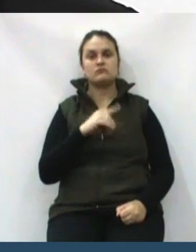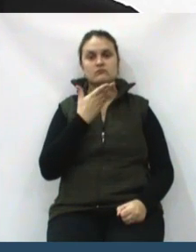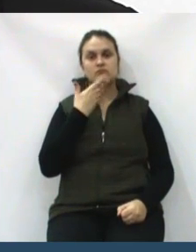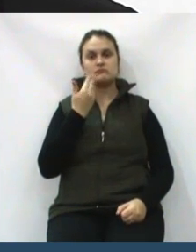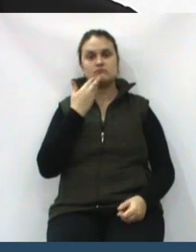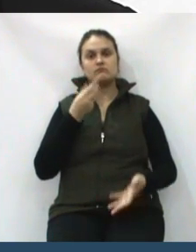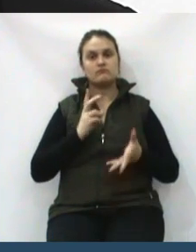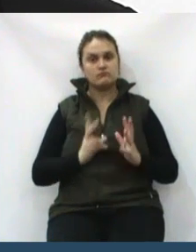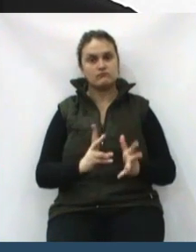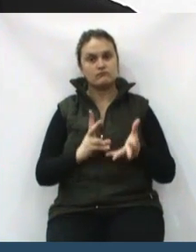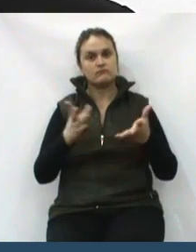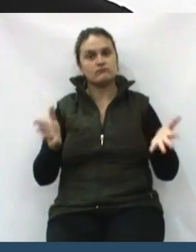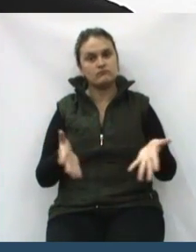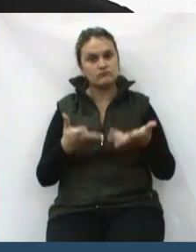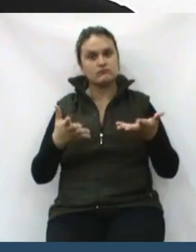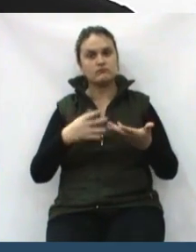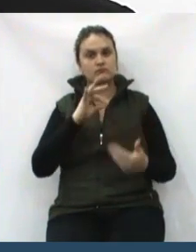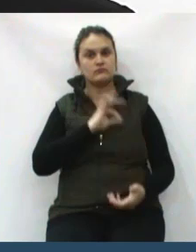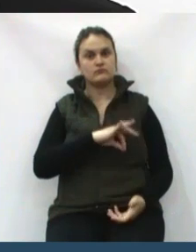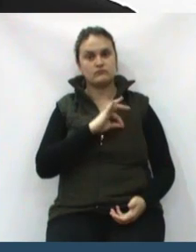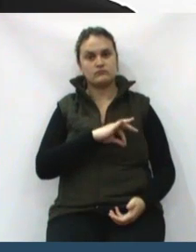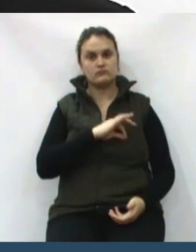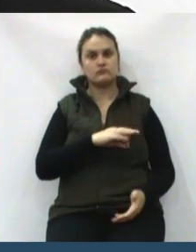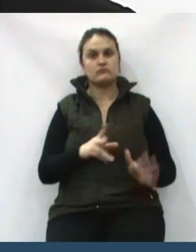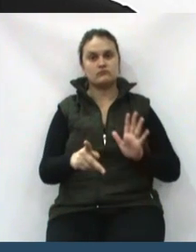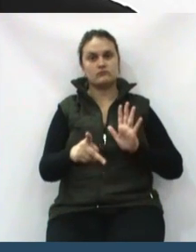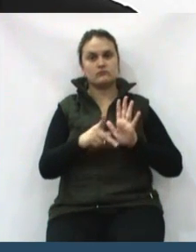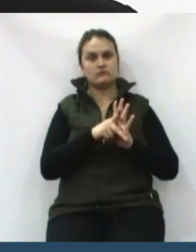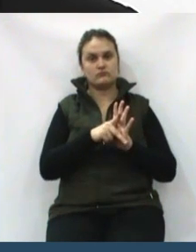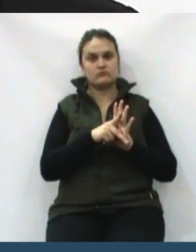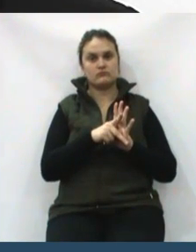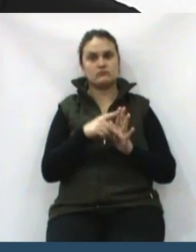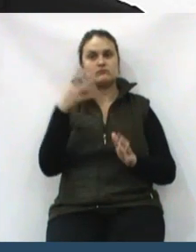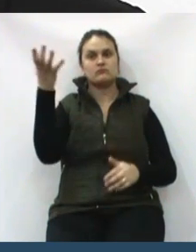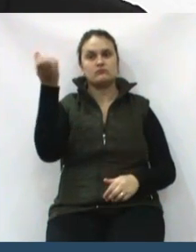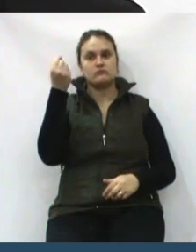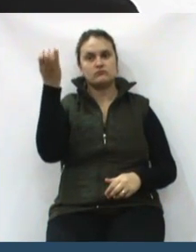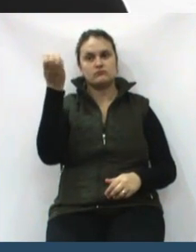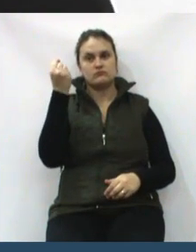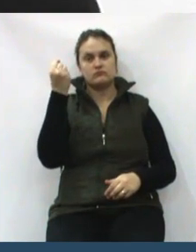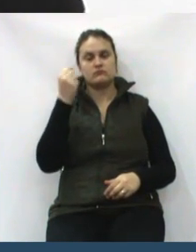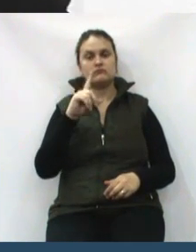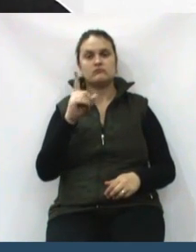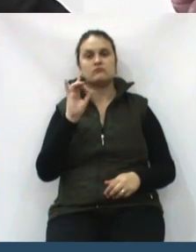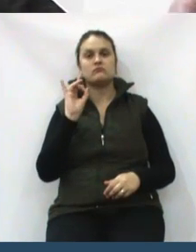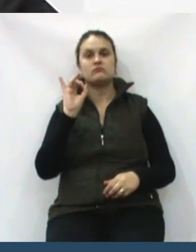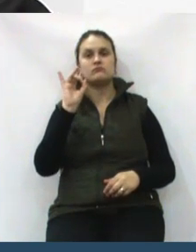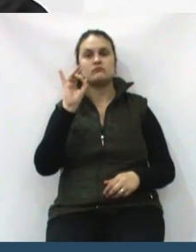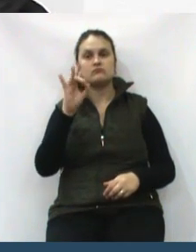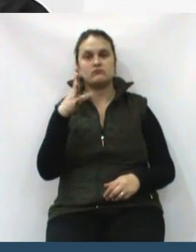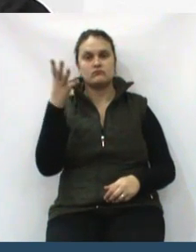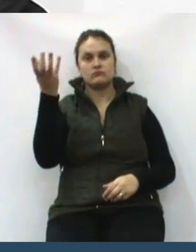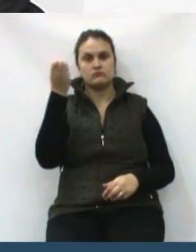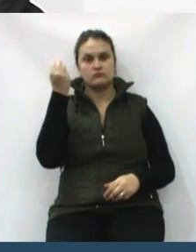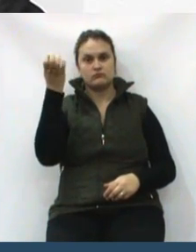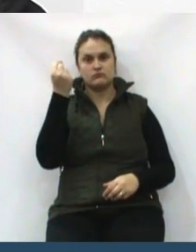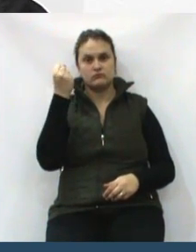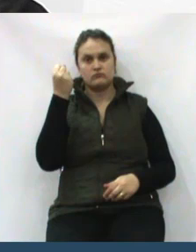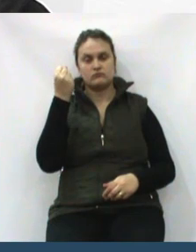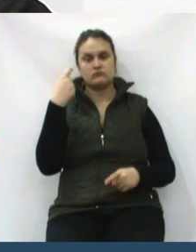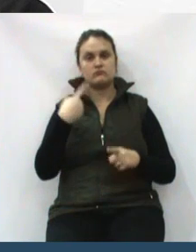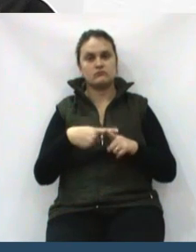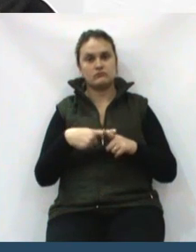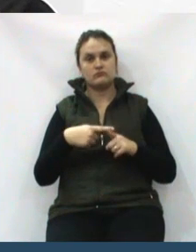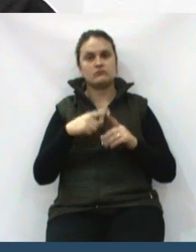aumentar a renda do regime próprio de previdência social e não necessariamente vai para a aposentadoria dele.